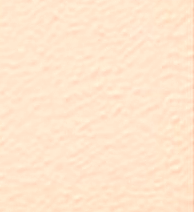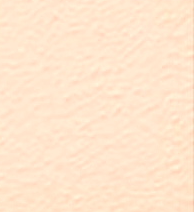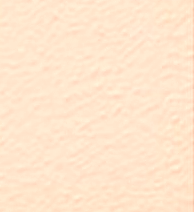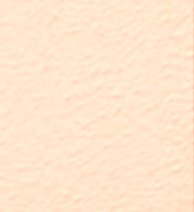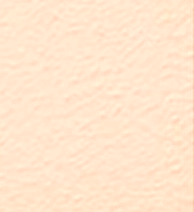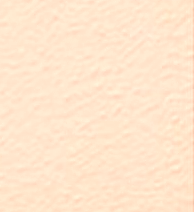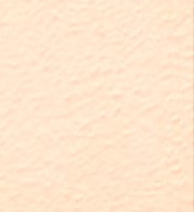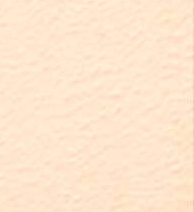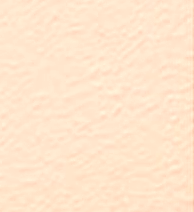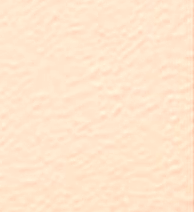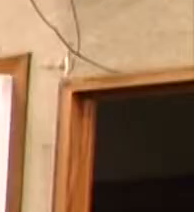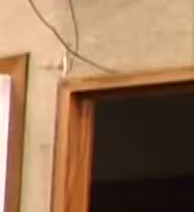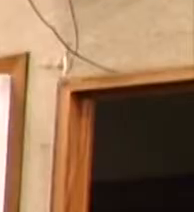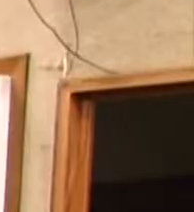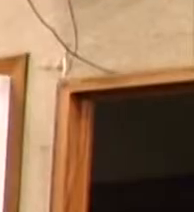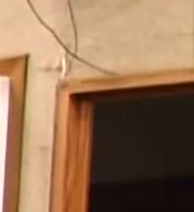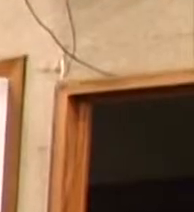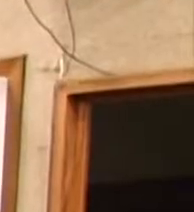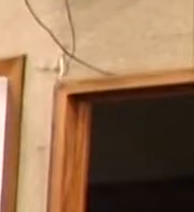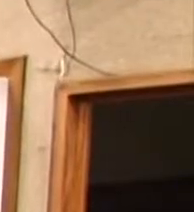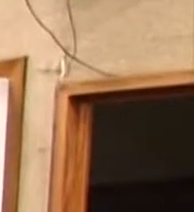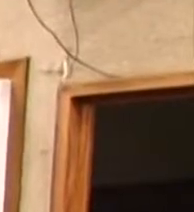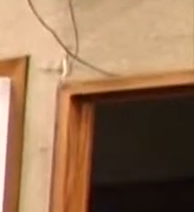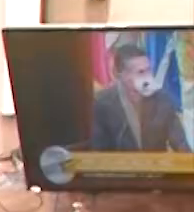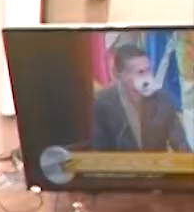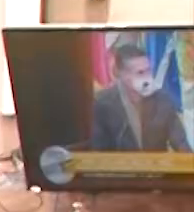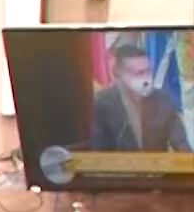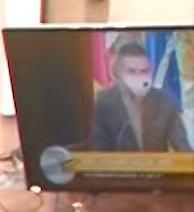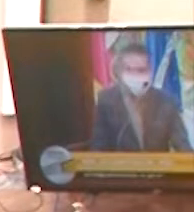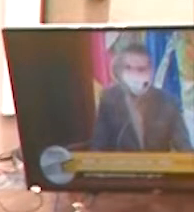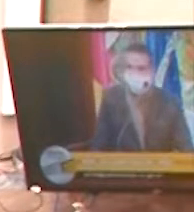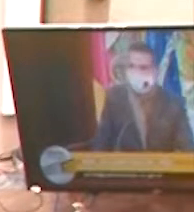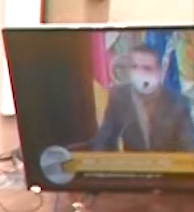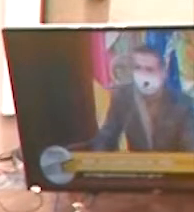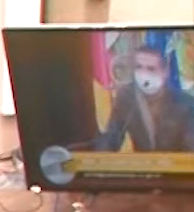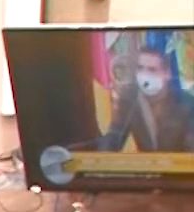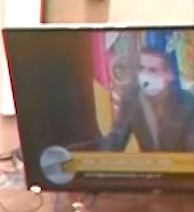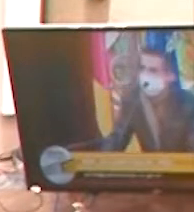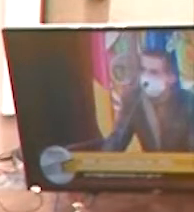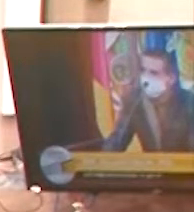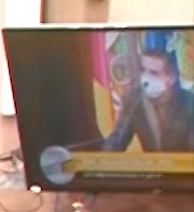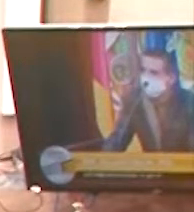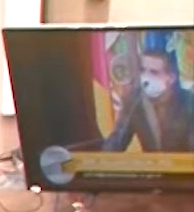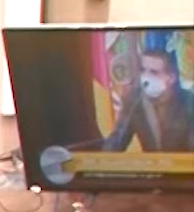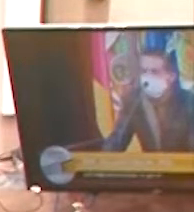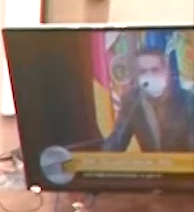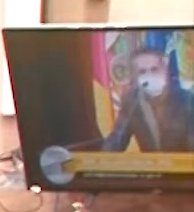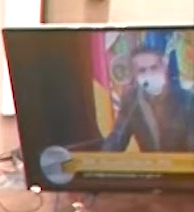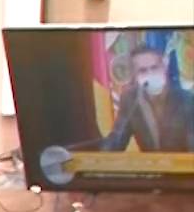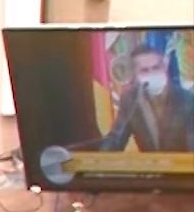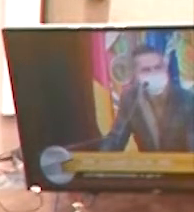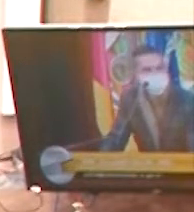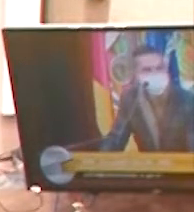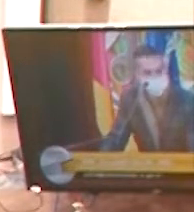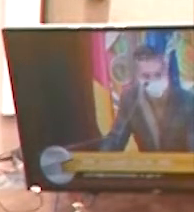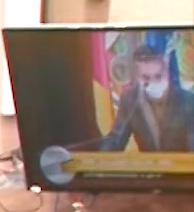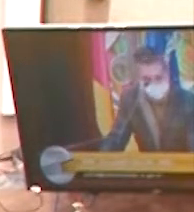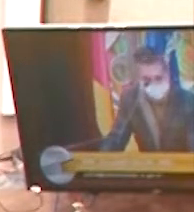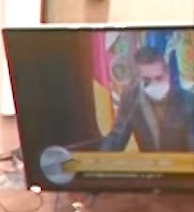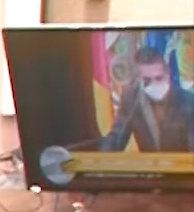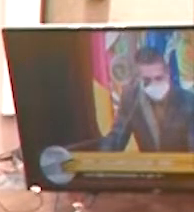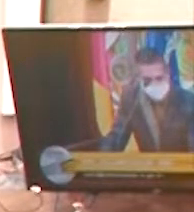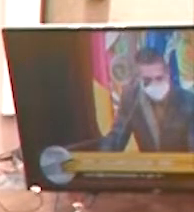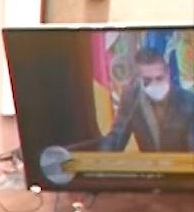Juliano Valim, do PSD, foi amplamente debatido. O objetivo era pedir informações para a Prefeitura sobre as políticas